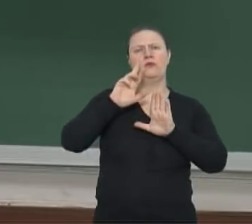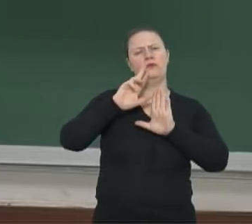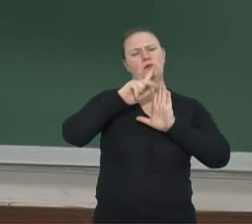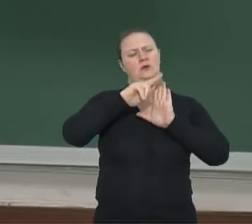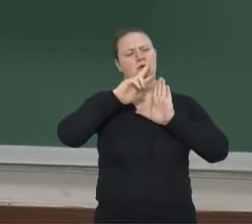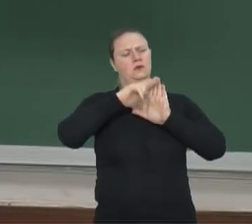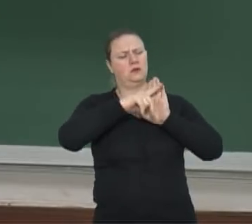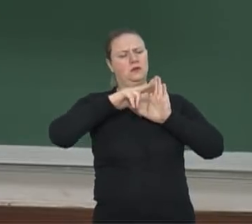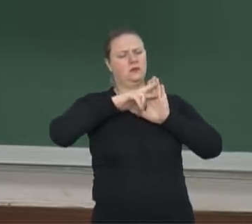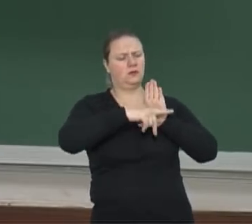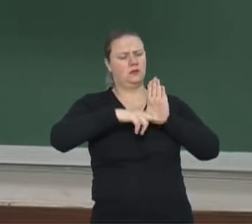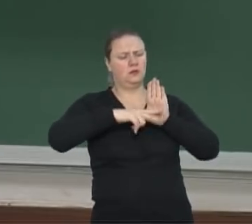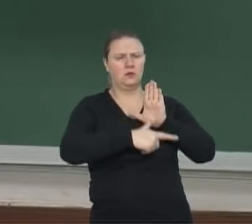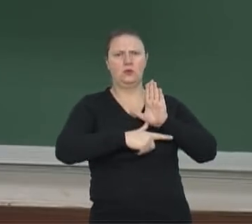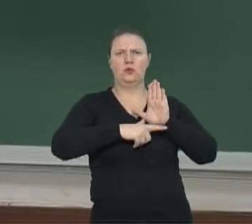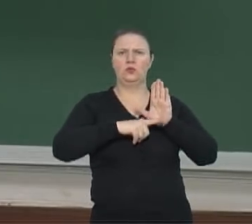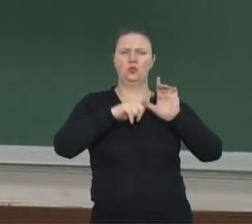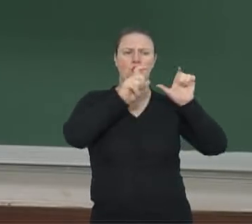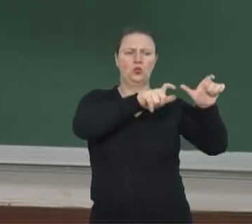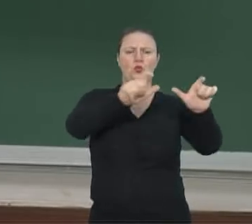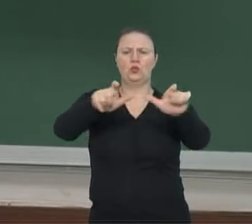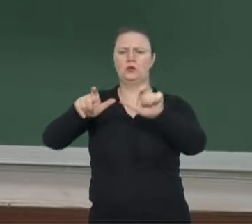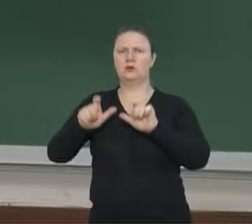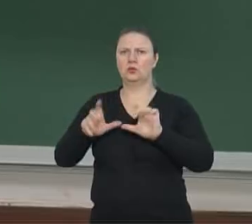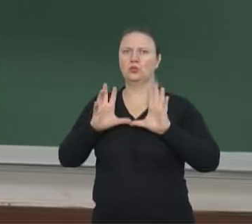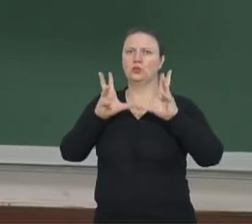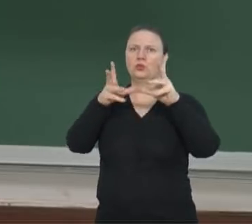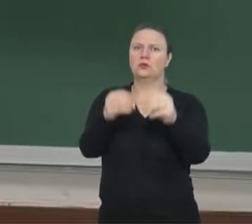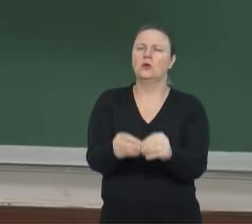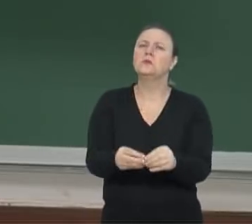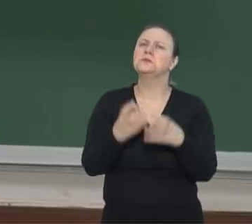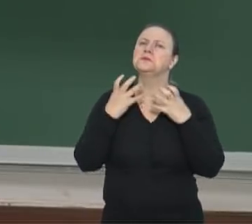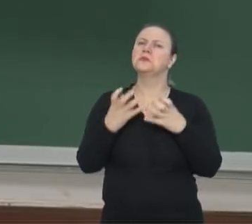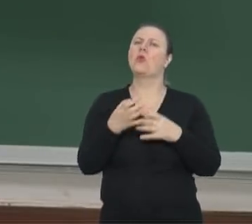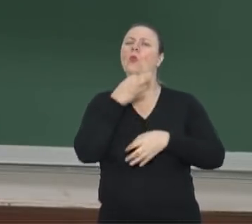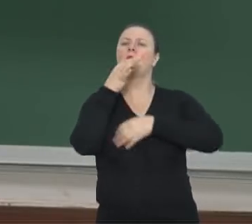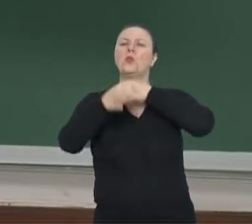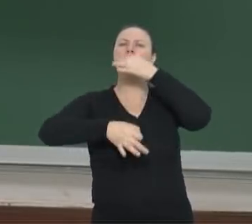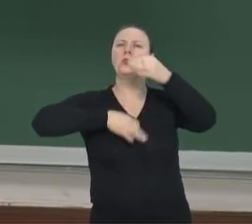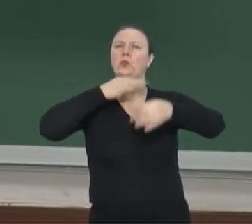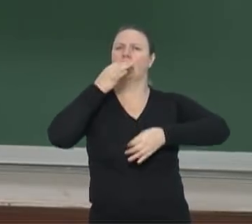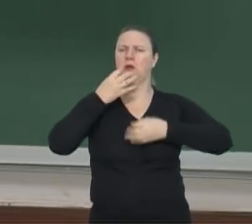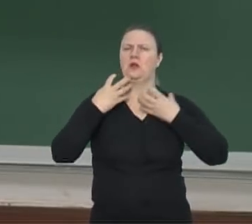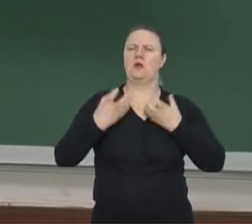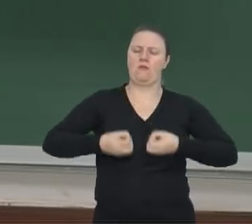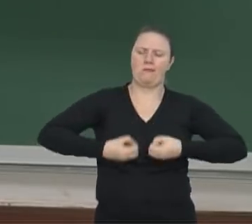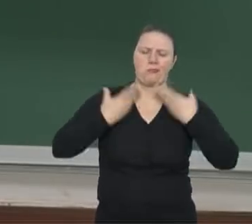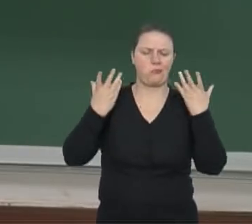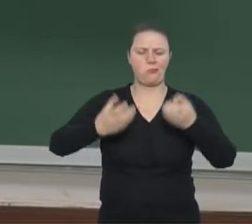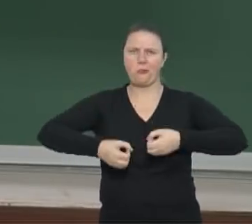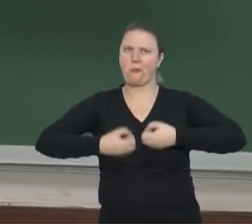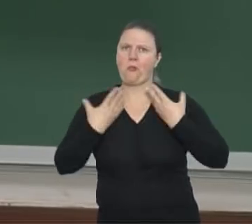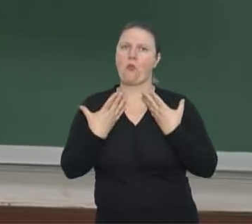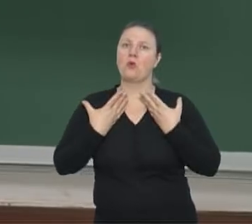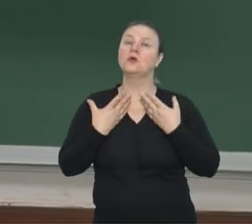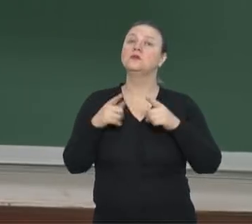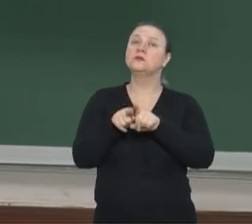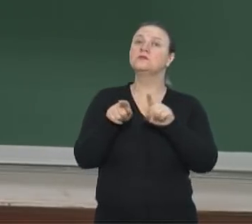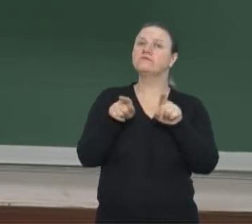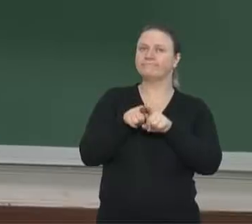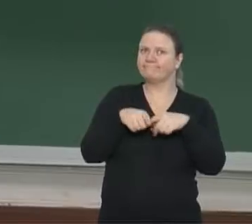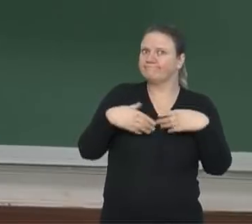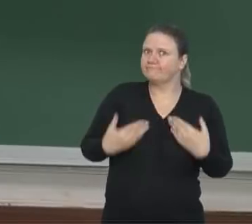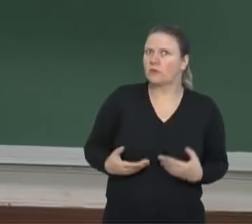em todos os lugares, porque todo mundo quer o quê? Argumentar sobre alguma coisa. Na verdade, quer falar. É aquilo que nós colocamos